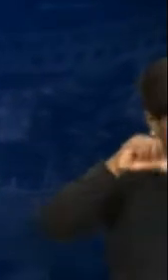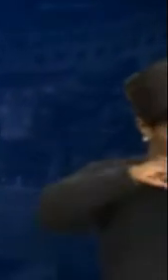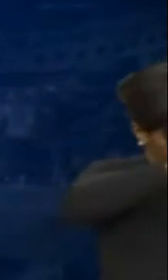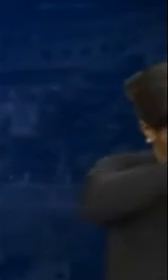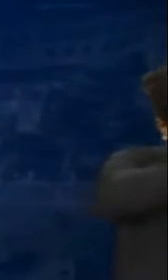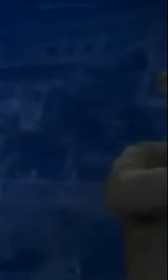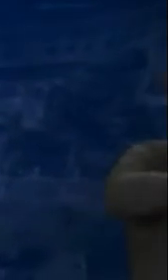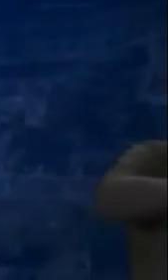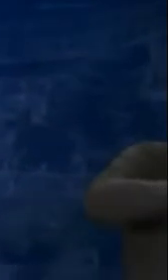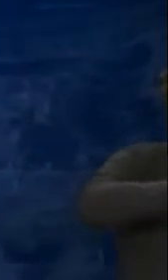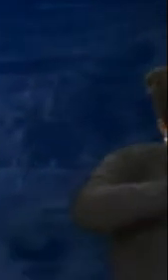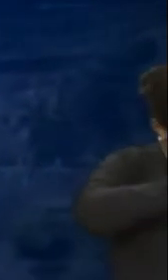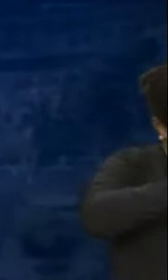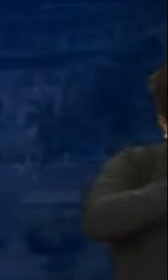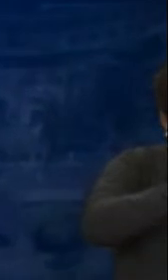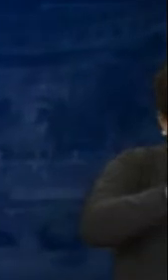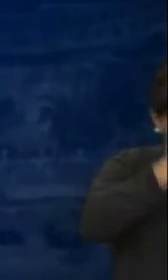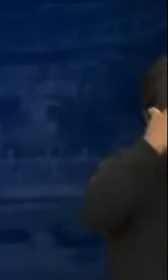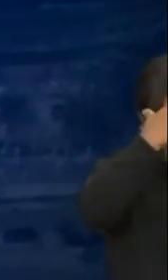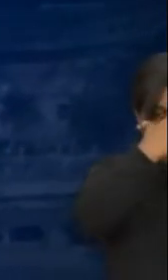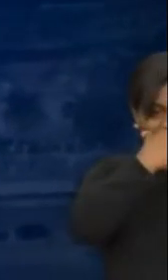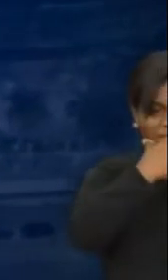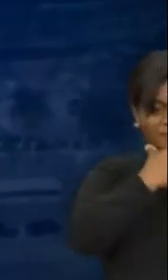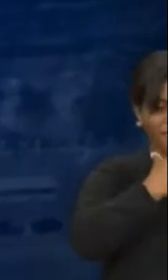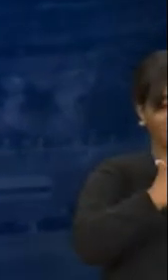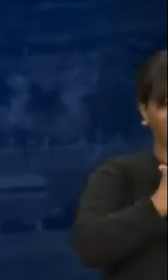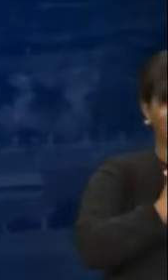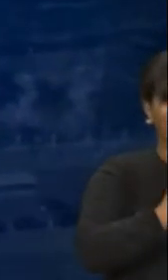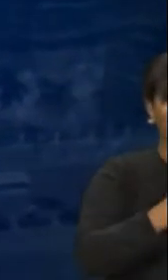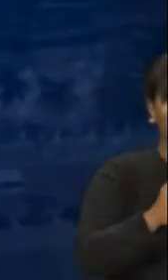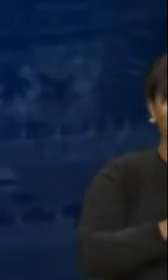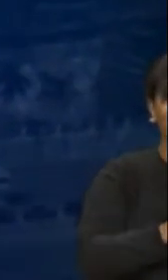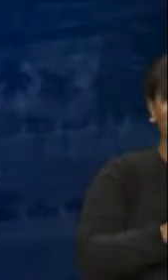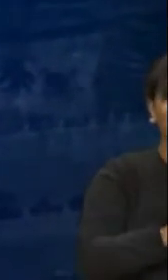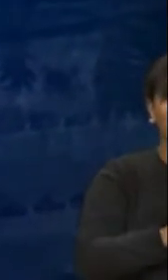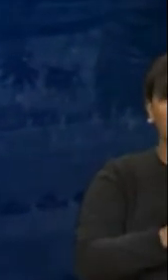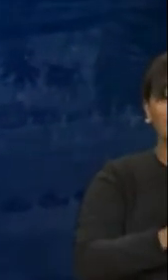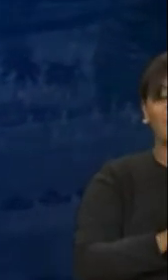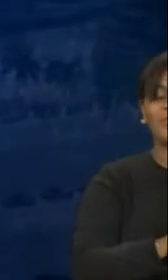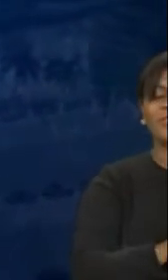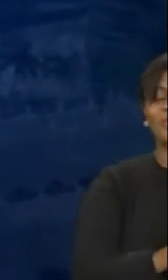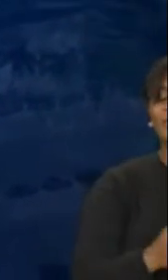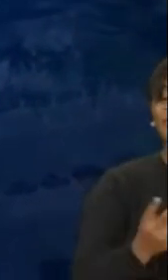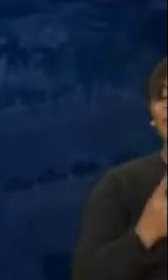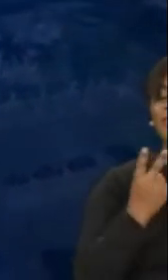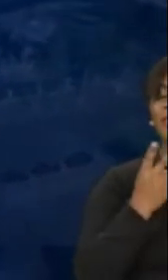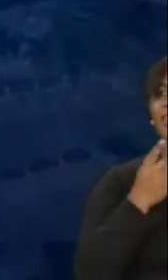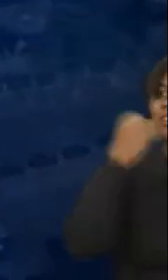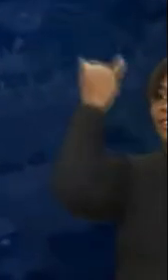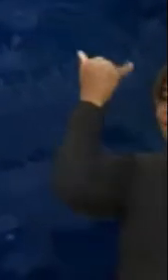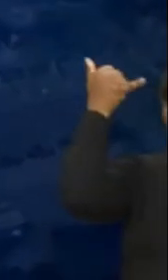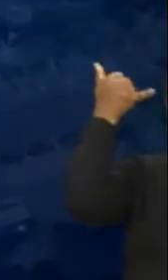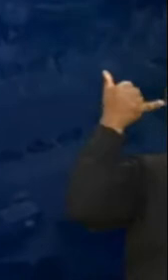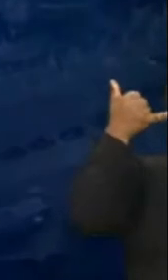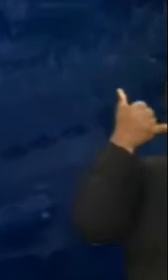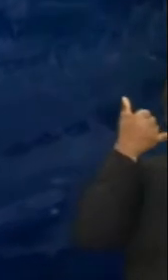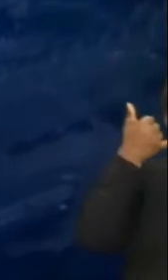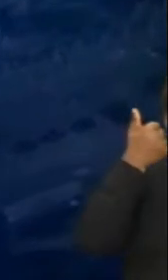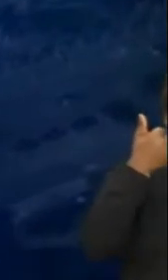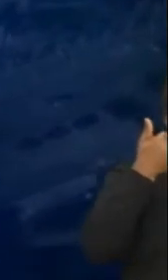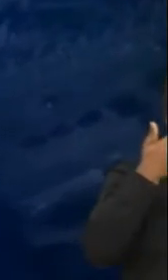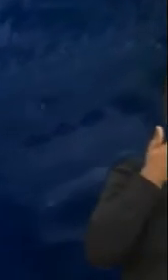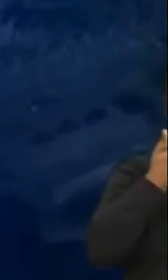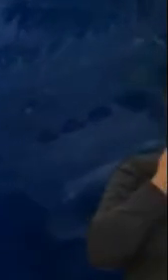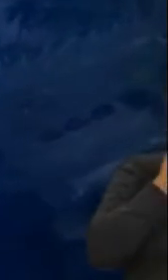mudou minha história, e me fez alguém, e me fez alguém, e me disse, e me disse que os seus